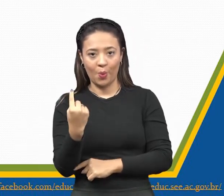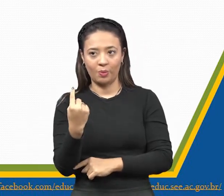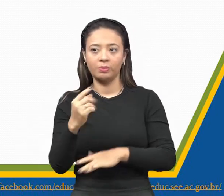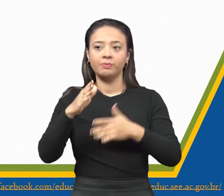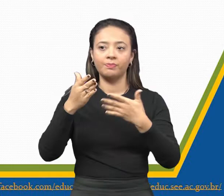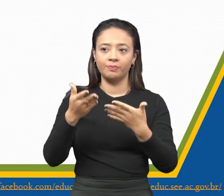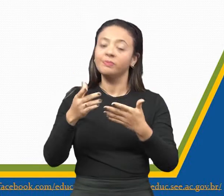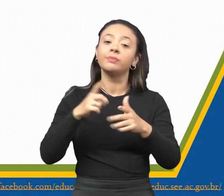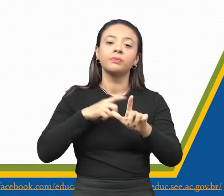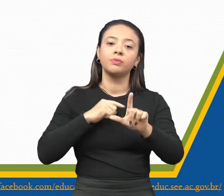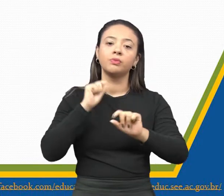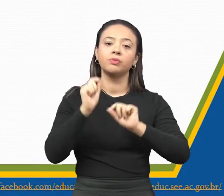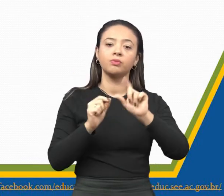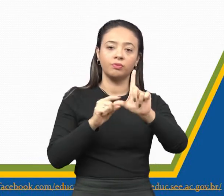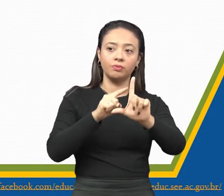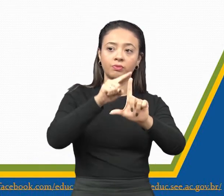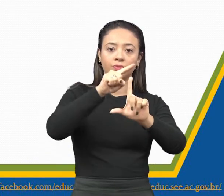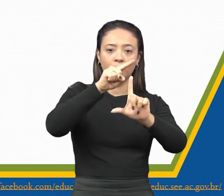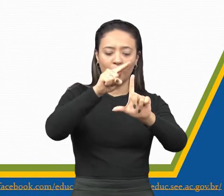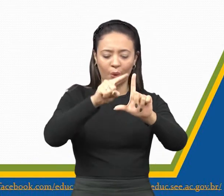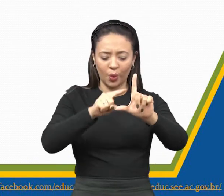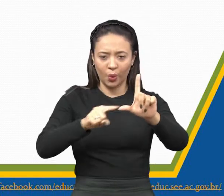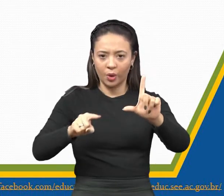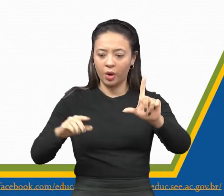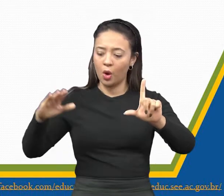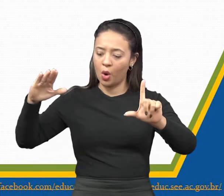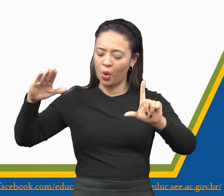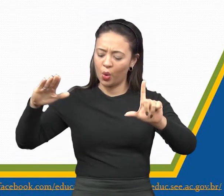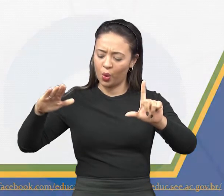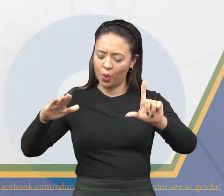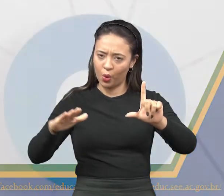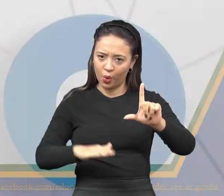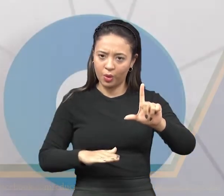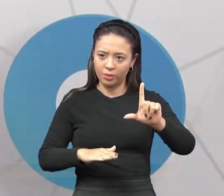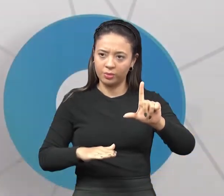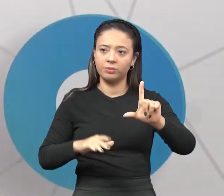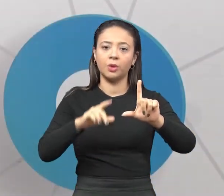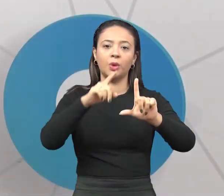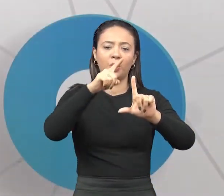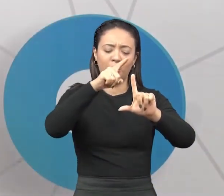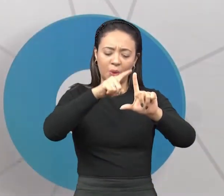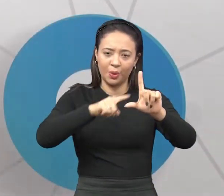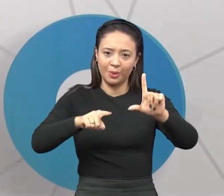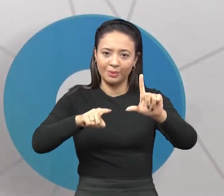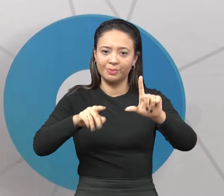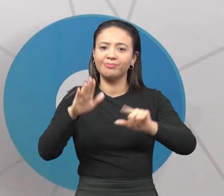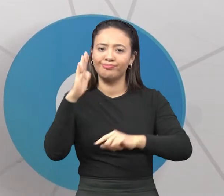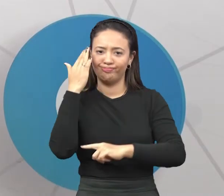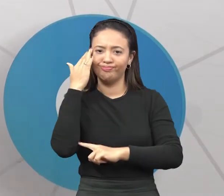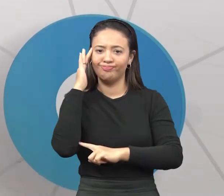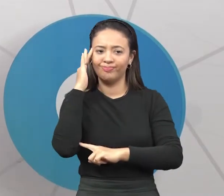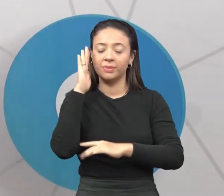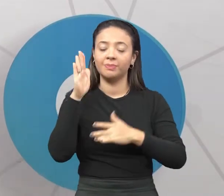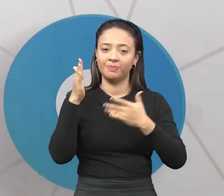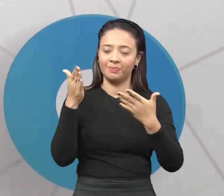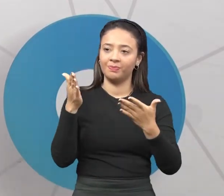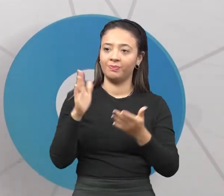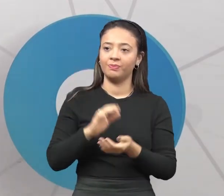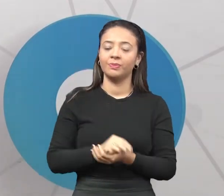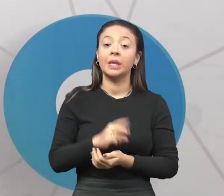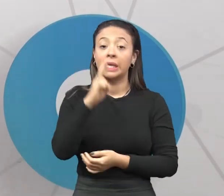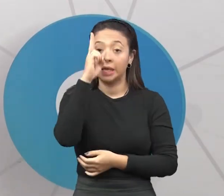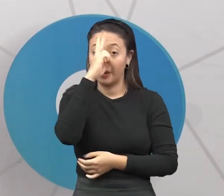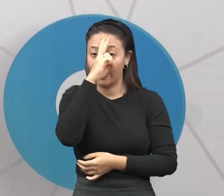ter aí um gráfico decrescente. Beleza? Olha só,